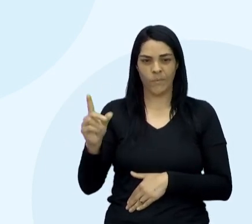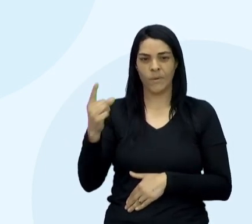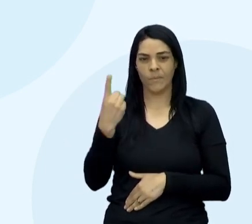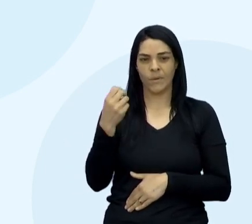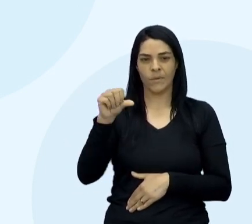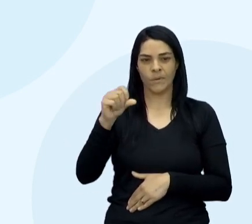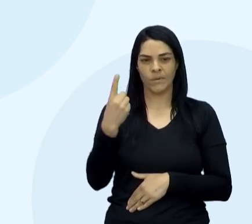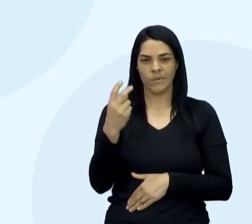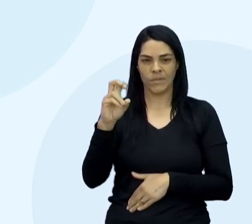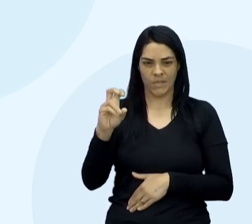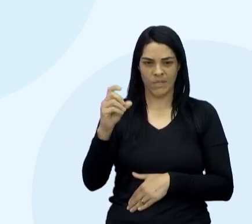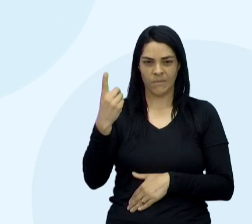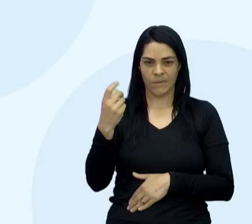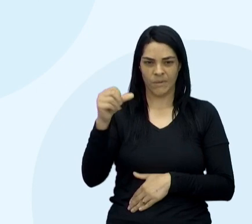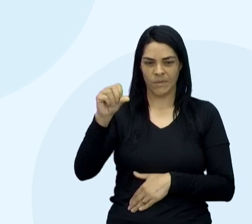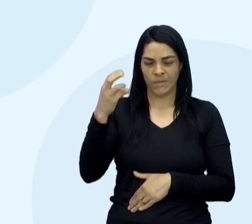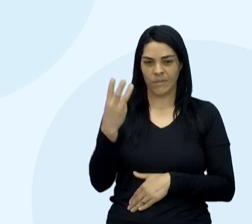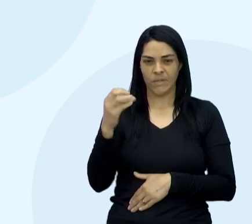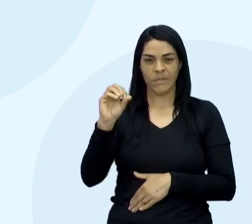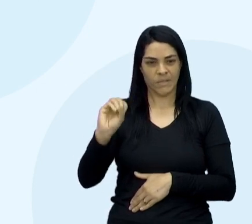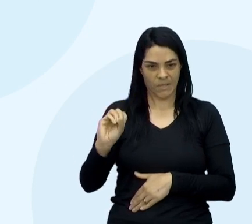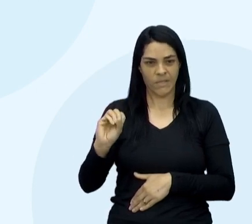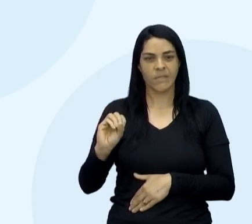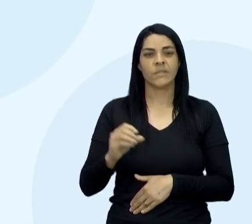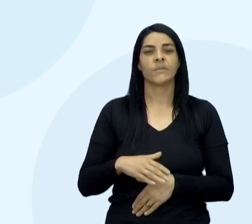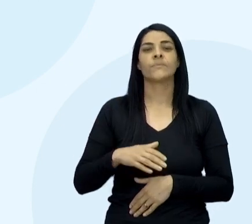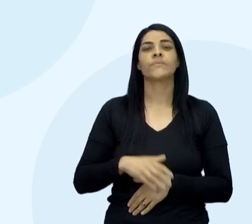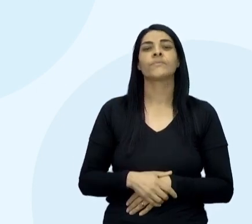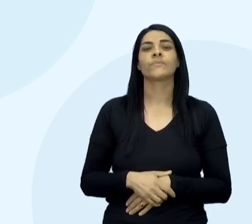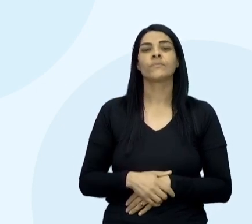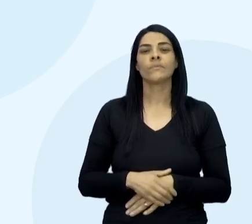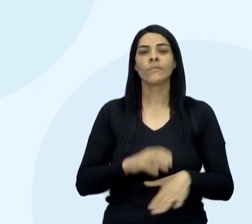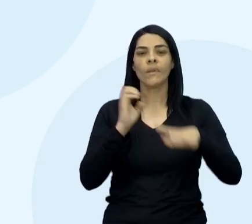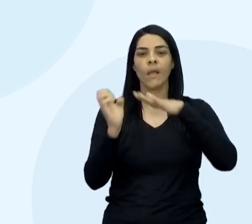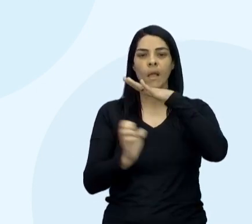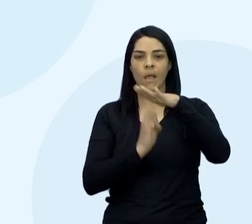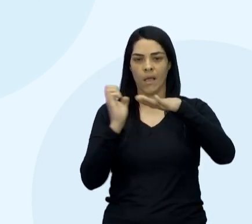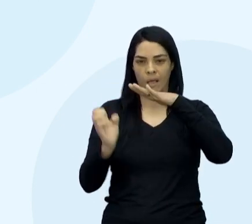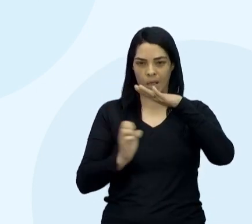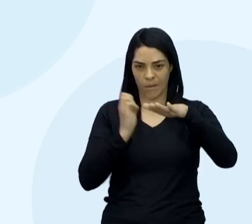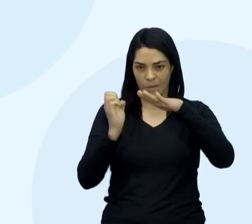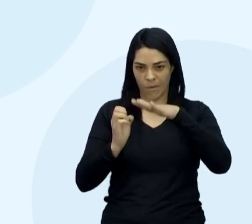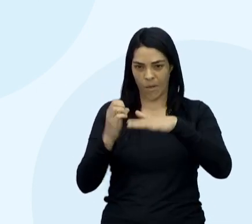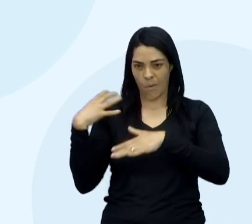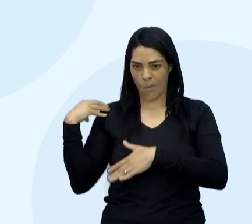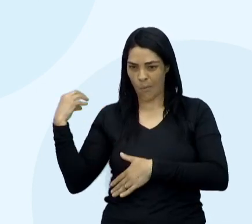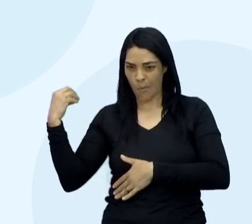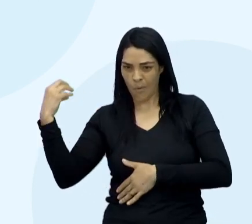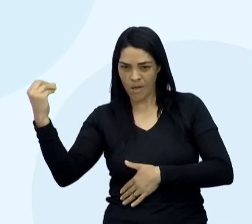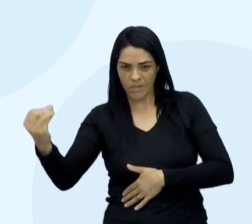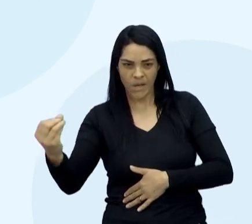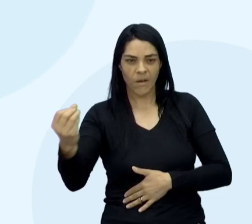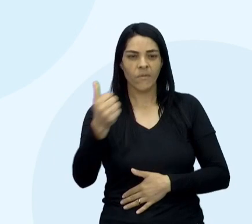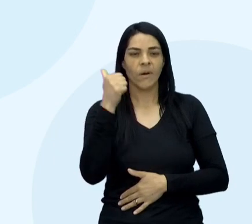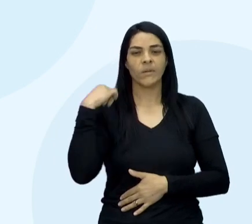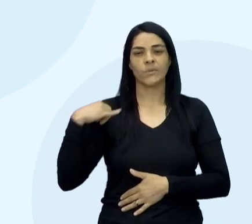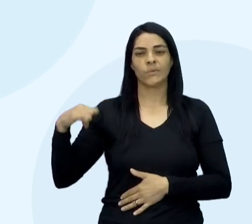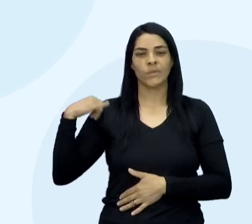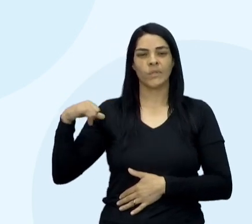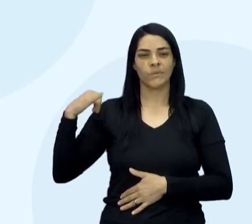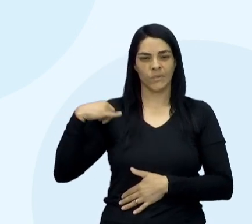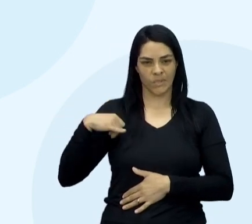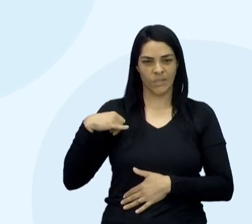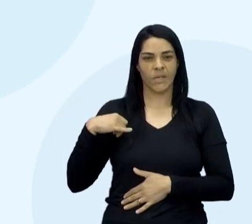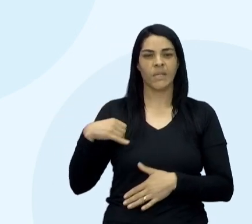Empresários norte-americanos visitaram o Rio de Janeiro para sondar o mercado cinematográfico brasileiro e logo abriram o Cinema